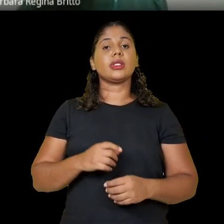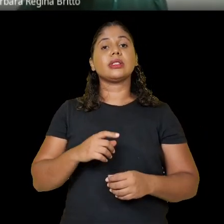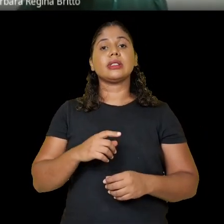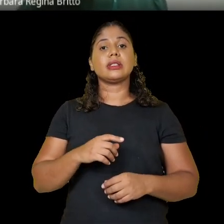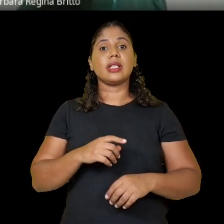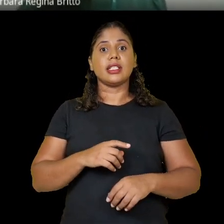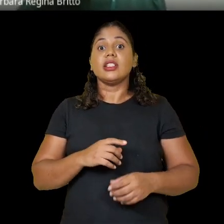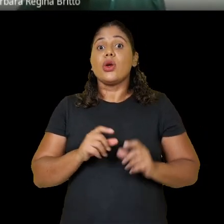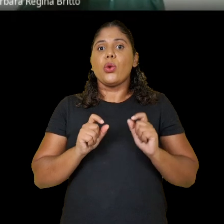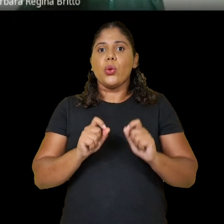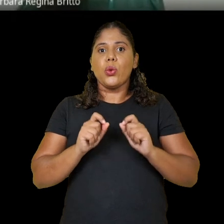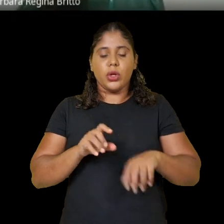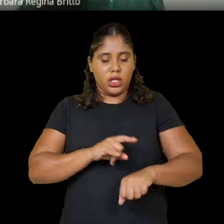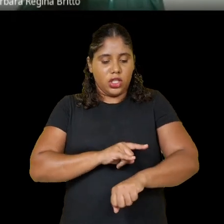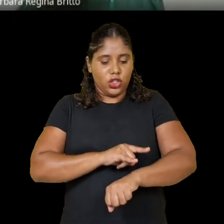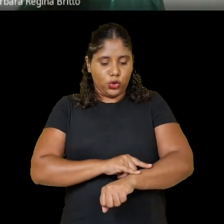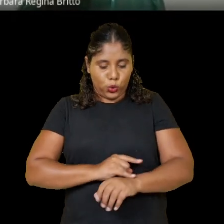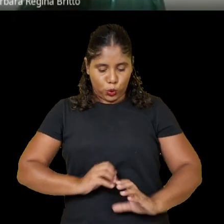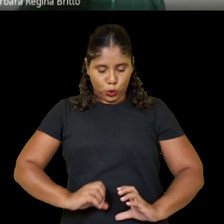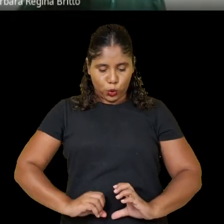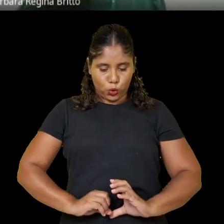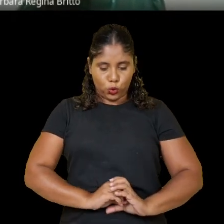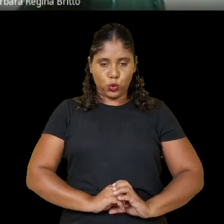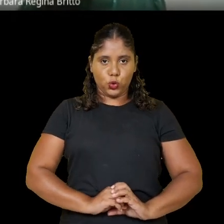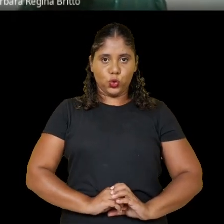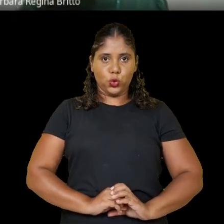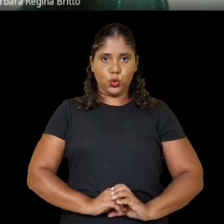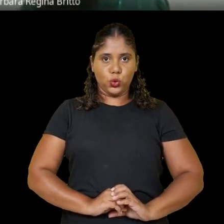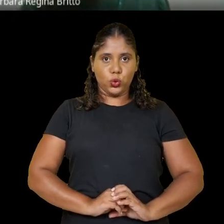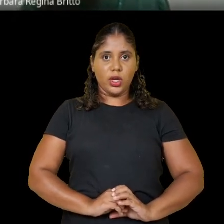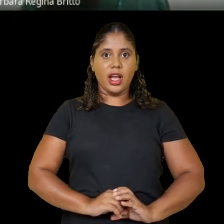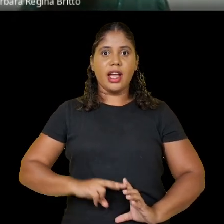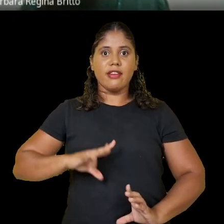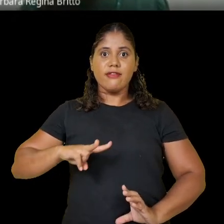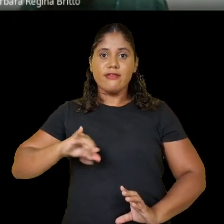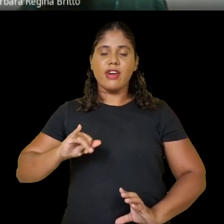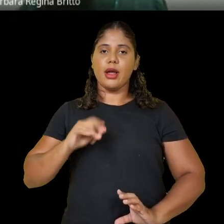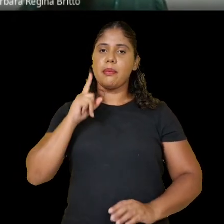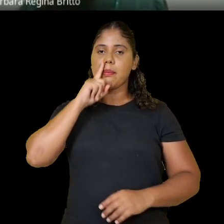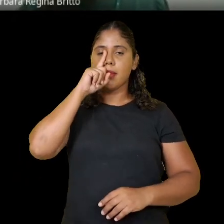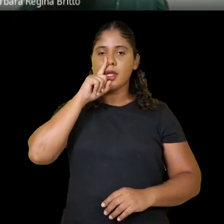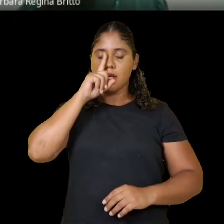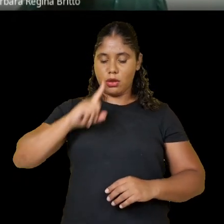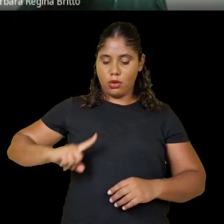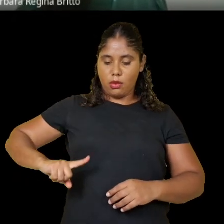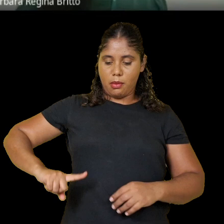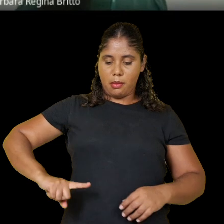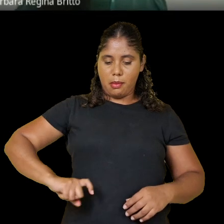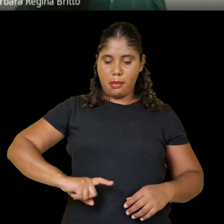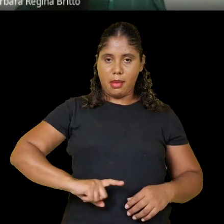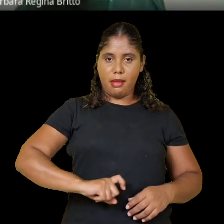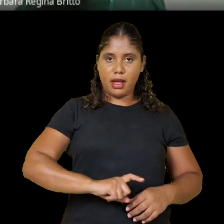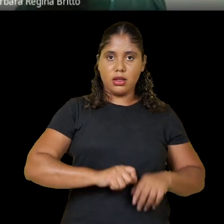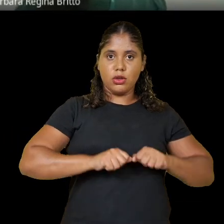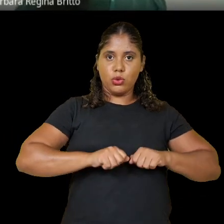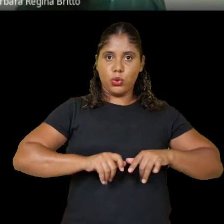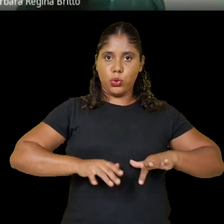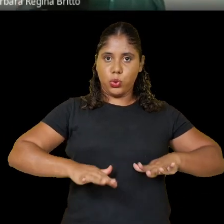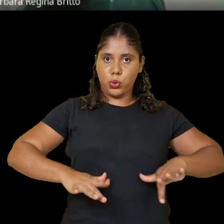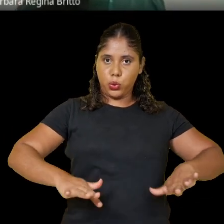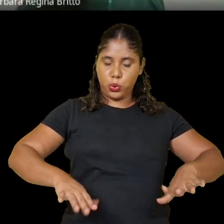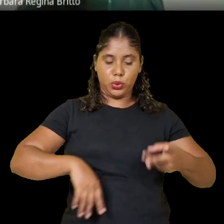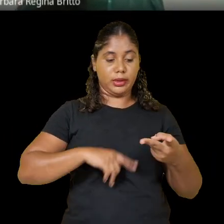retém mais urina e aí fica ali propício para a proliferação de bactéria. Tem a